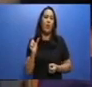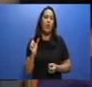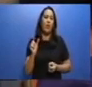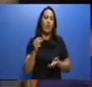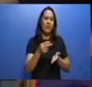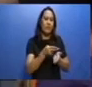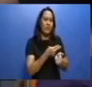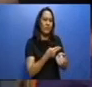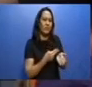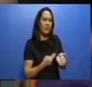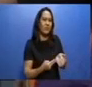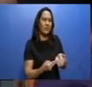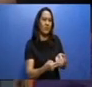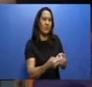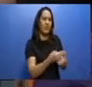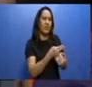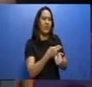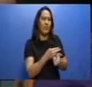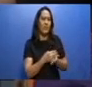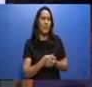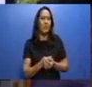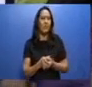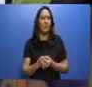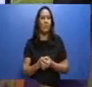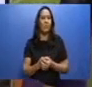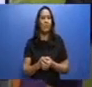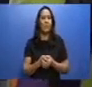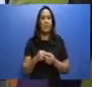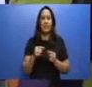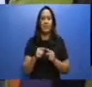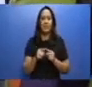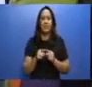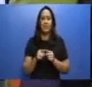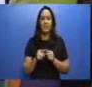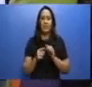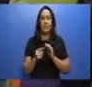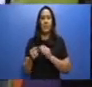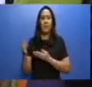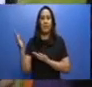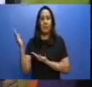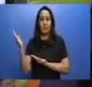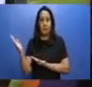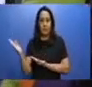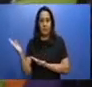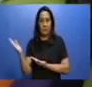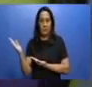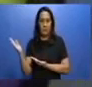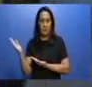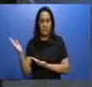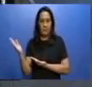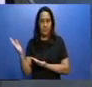obras delas, que eu achei muito lindas. Então, vamos lá, ó, página 68.